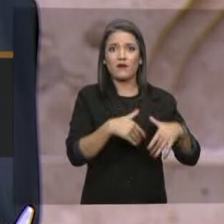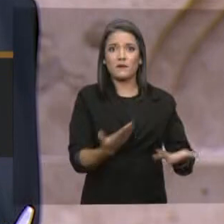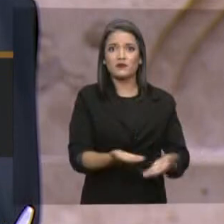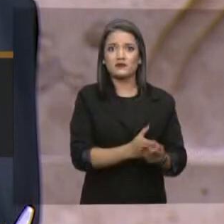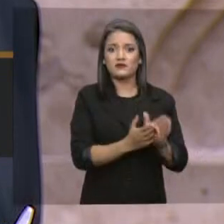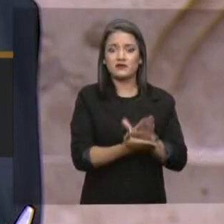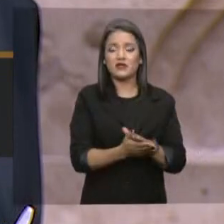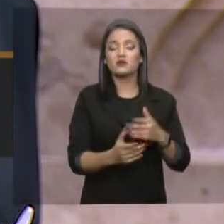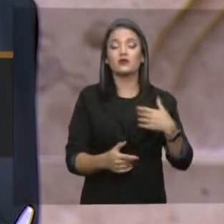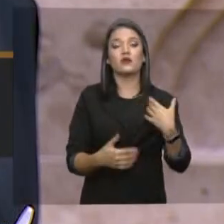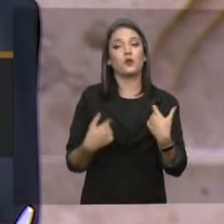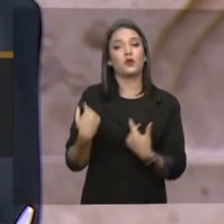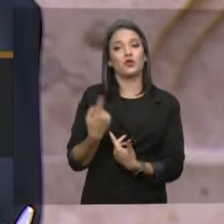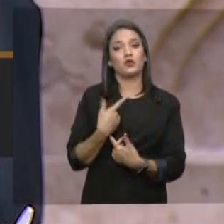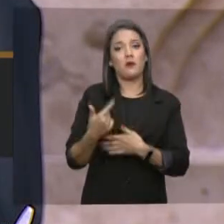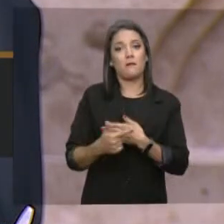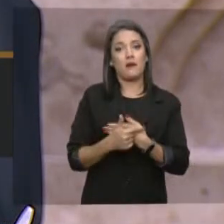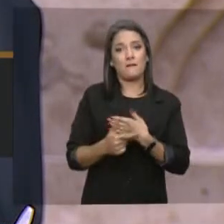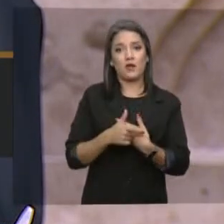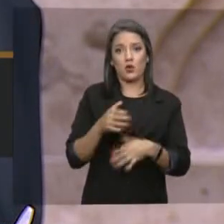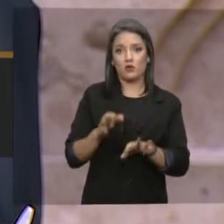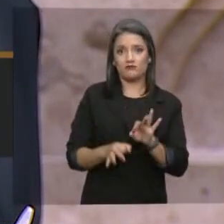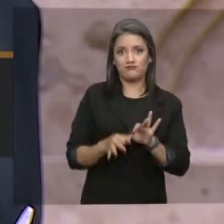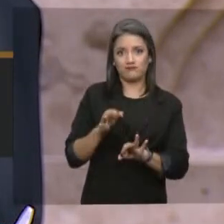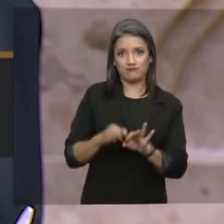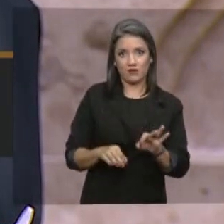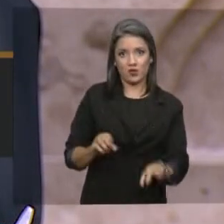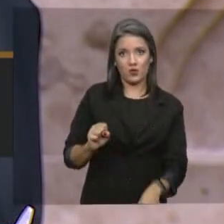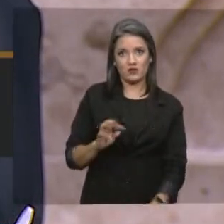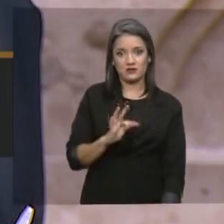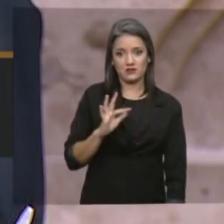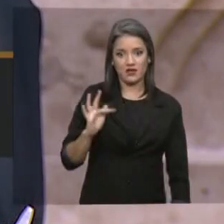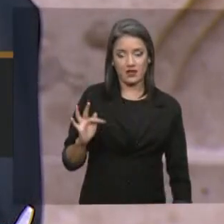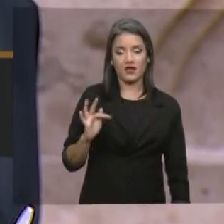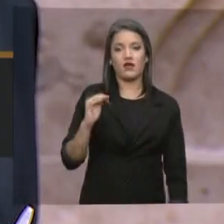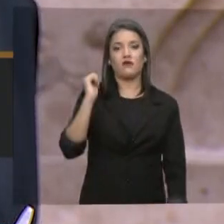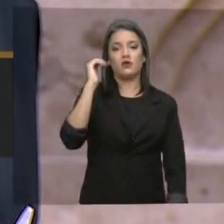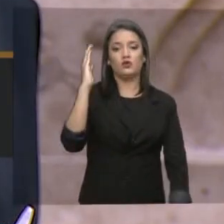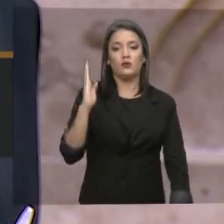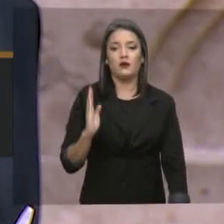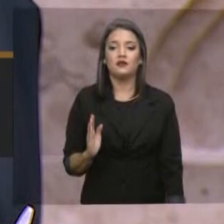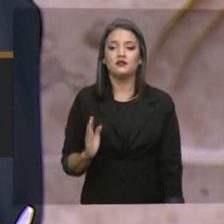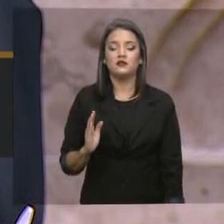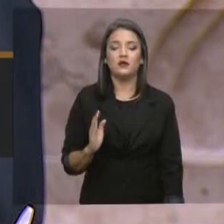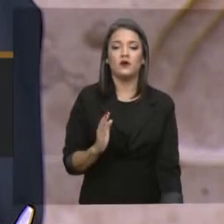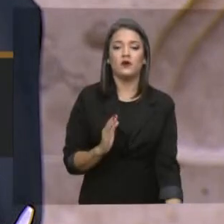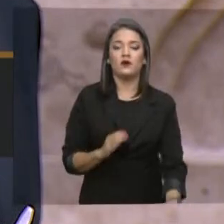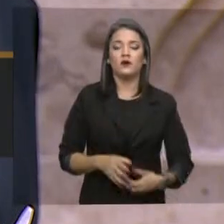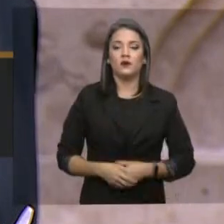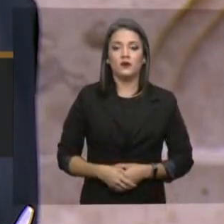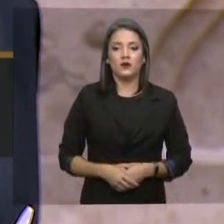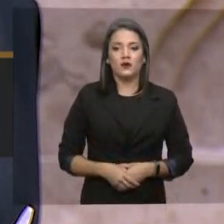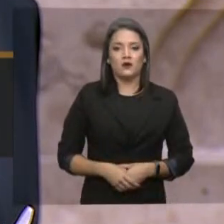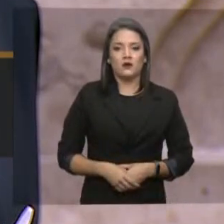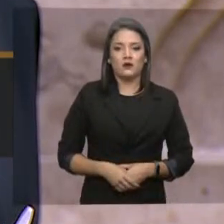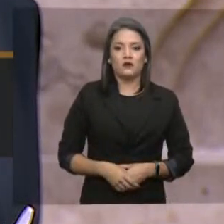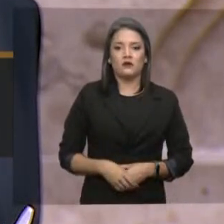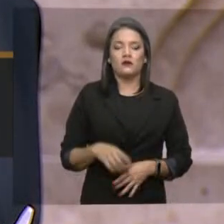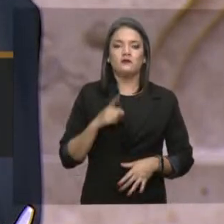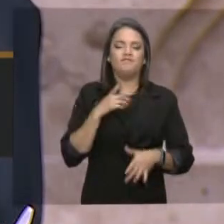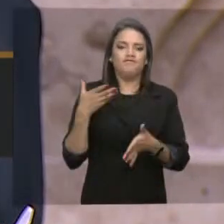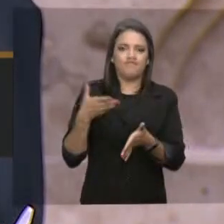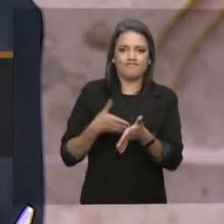atividade jurisdicional do Supremo Tribunal Federal do Brasil tem os seus